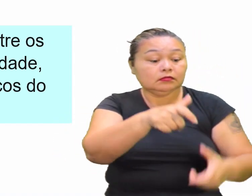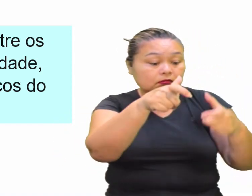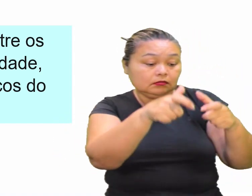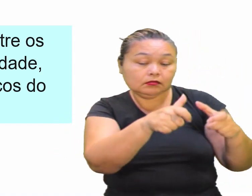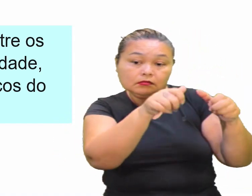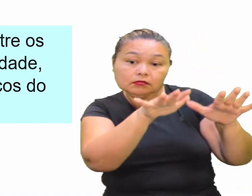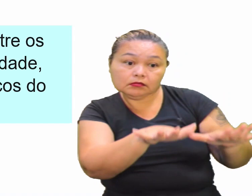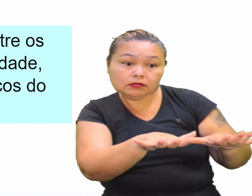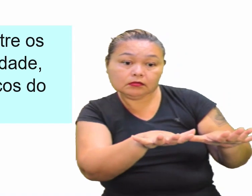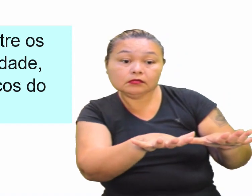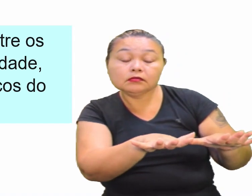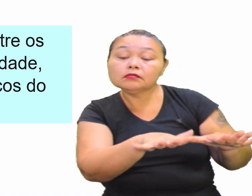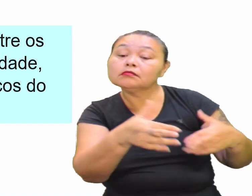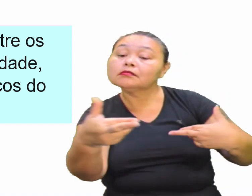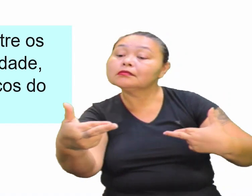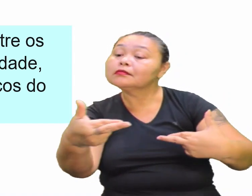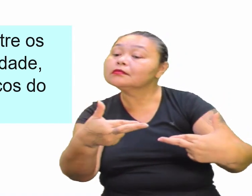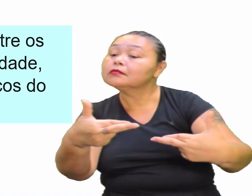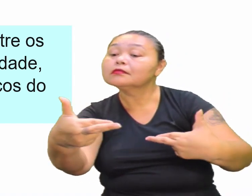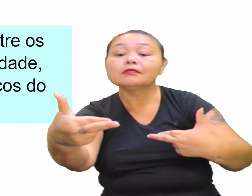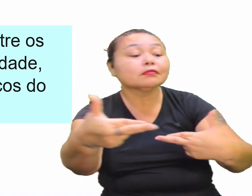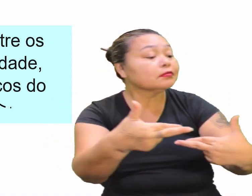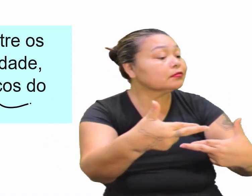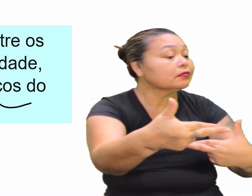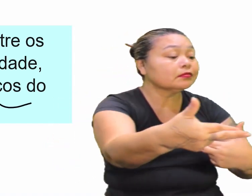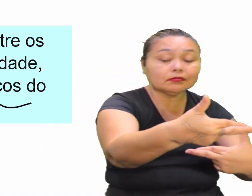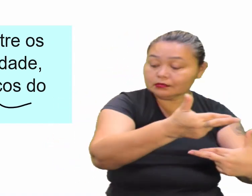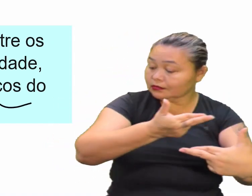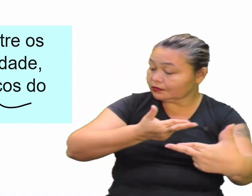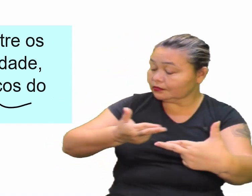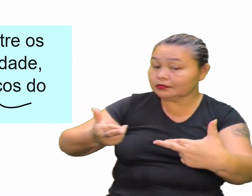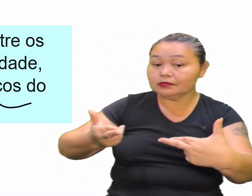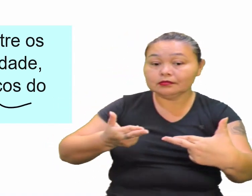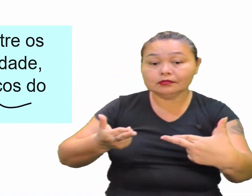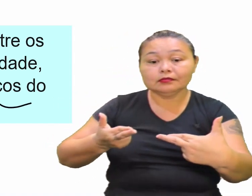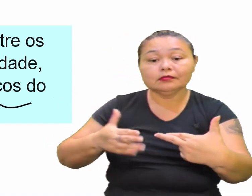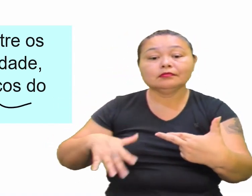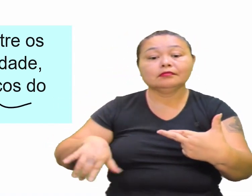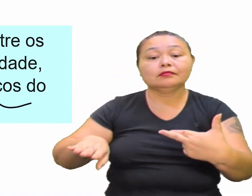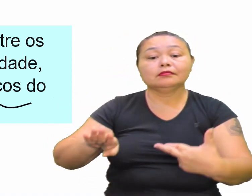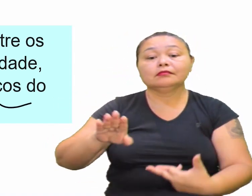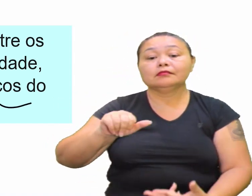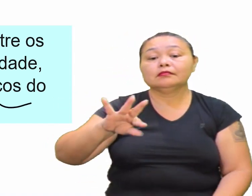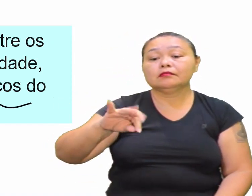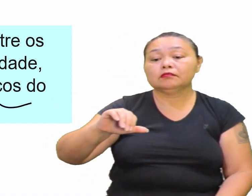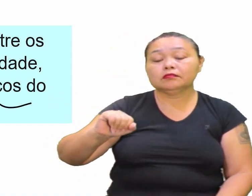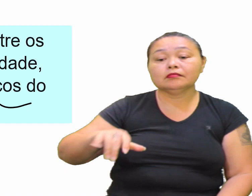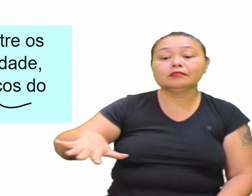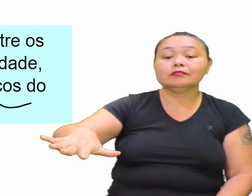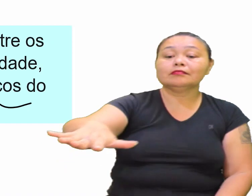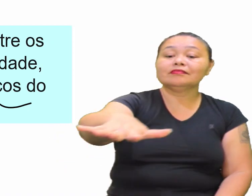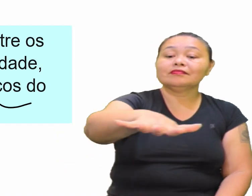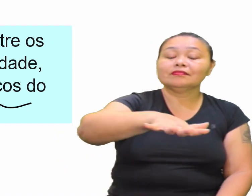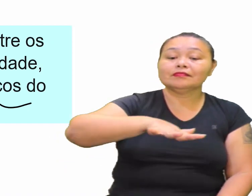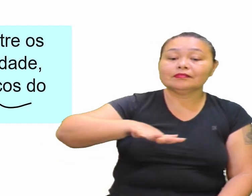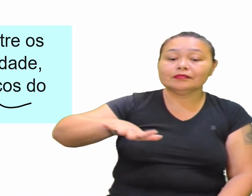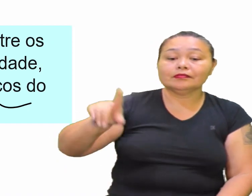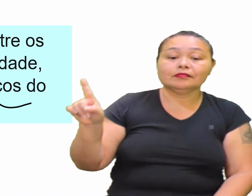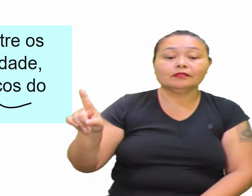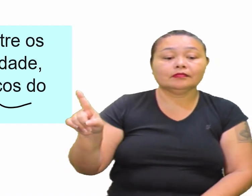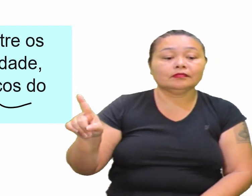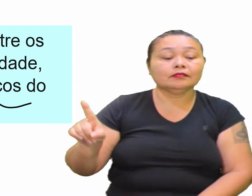localidade, como sua interação com os fatores abióticos do ambiente. Deixa eu mudar aqui, vou usar a caneta vermelha